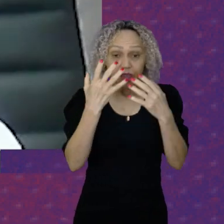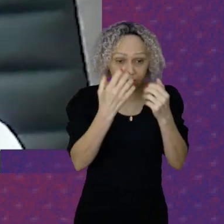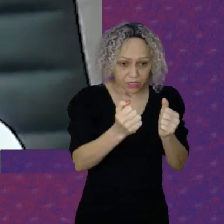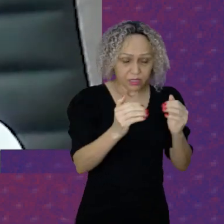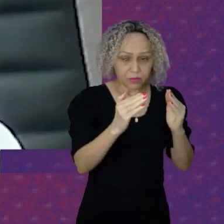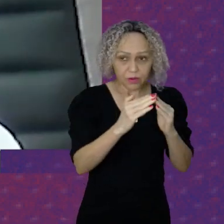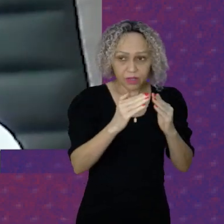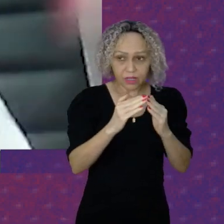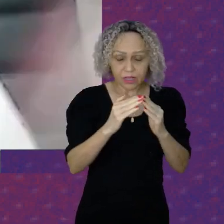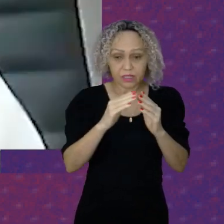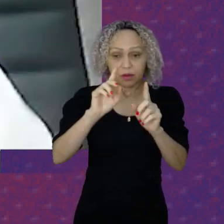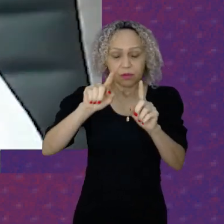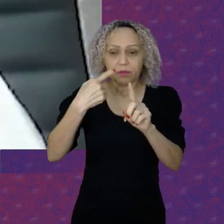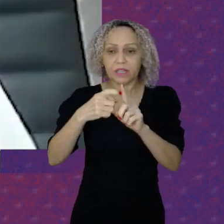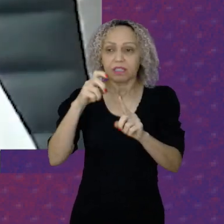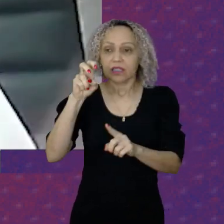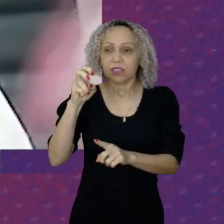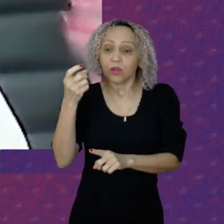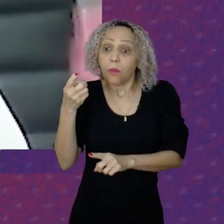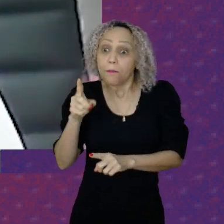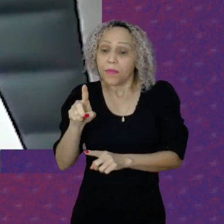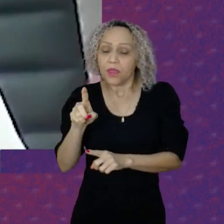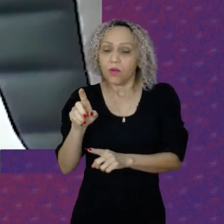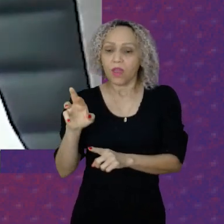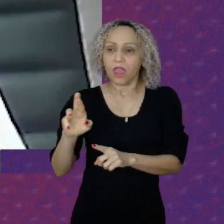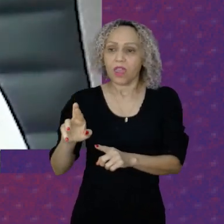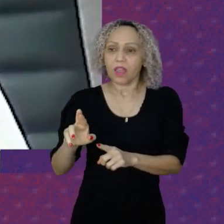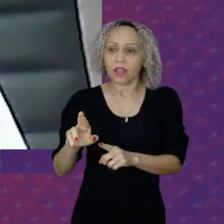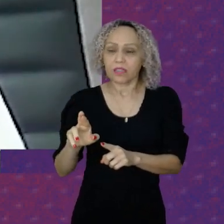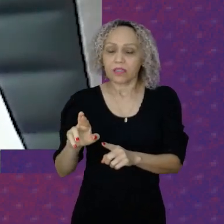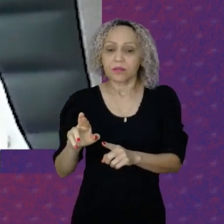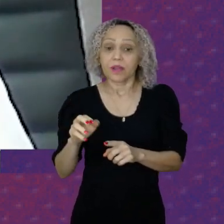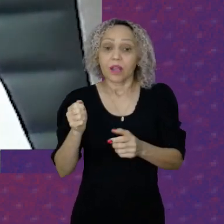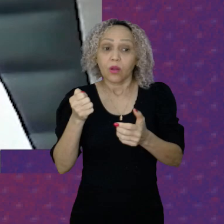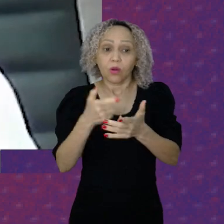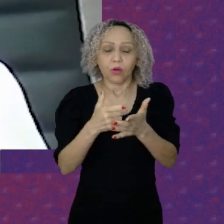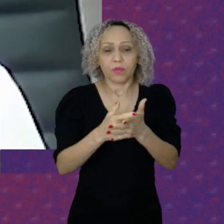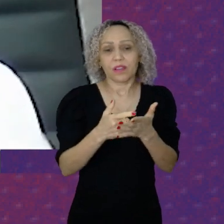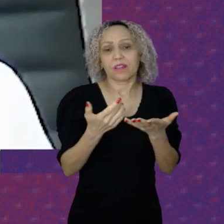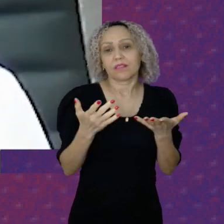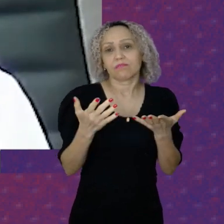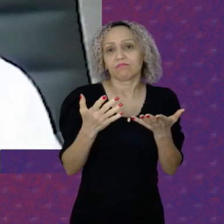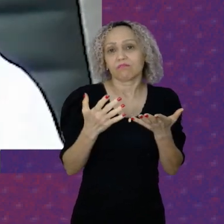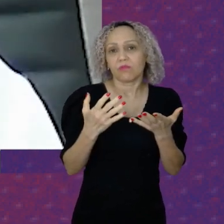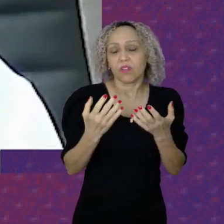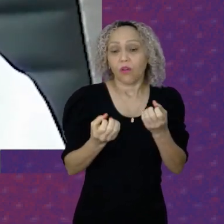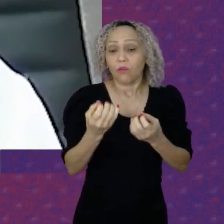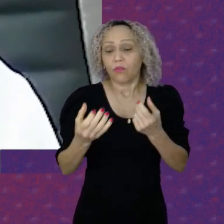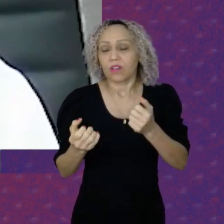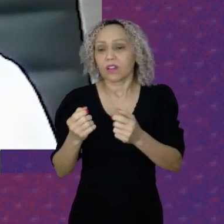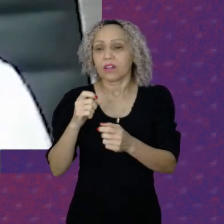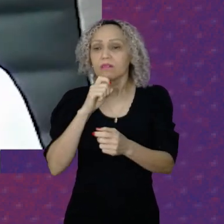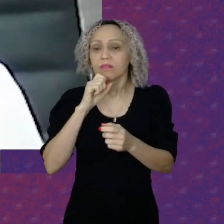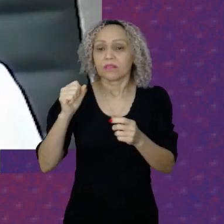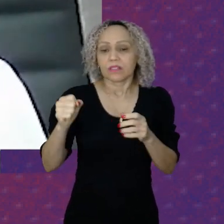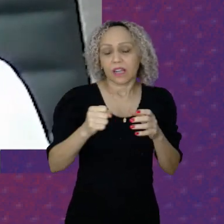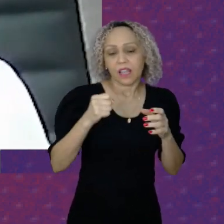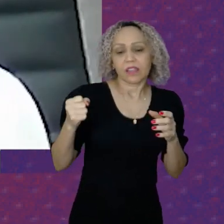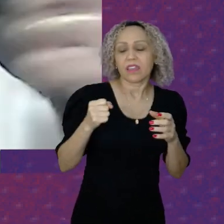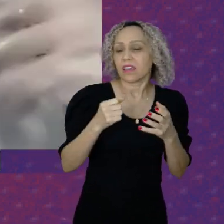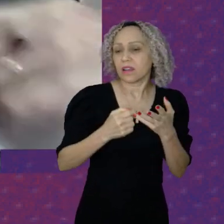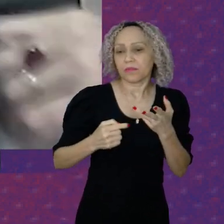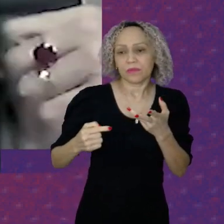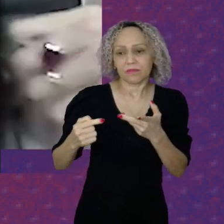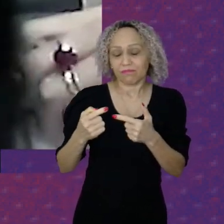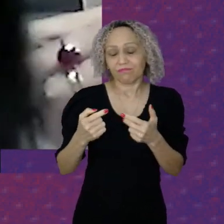atrás, imagina, R$5.000, para comprar eletroeletrônicos e eletrodomésticos para mobiliar as suas casas. E aí, eu